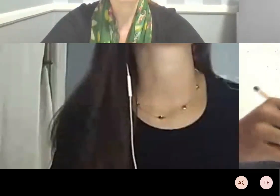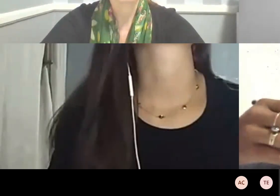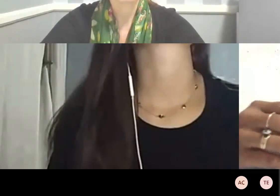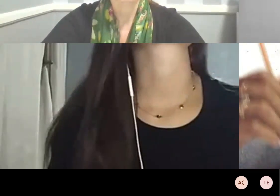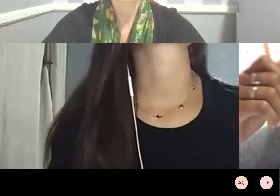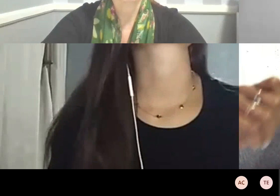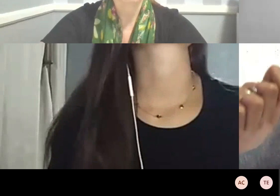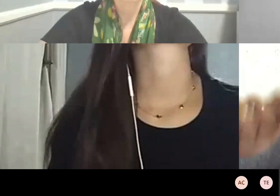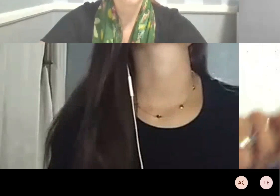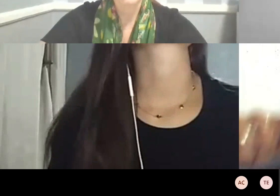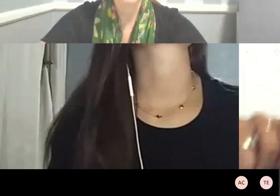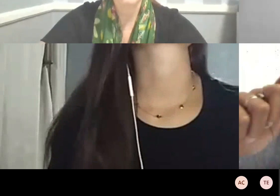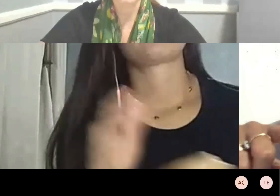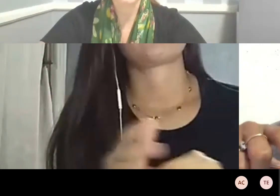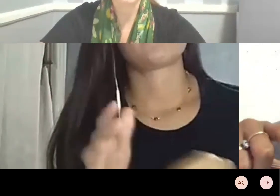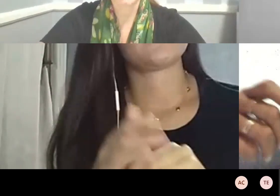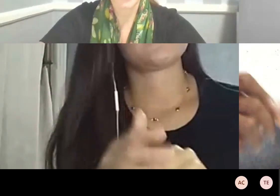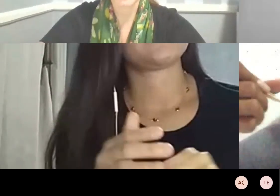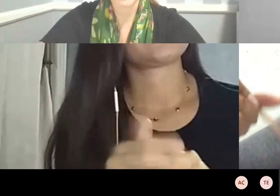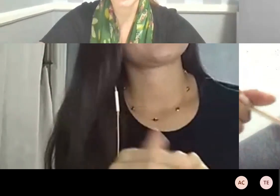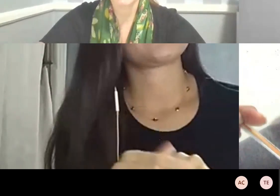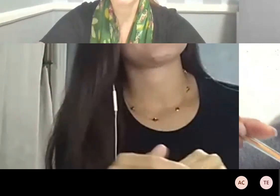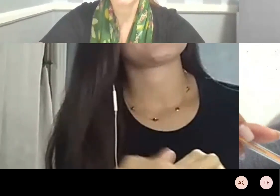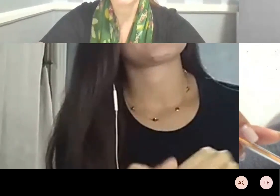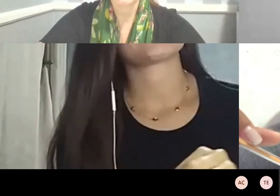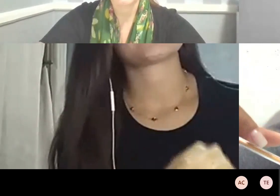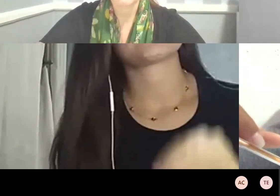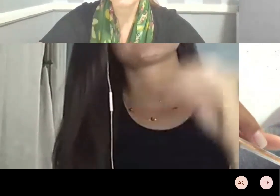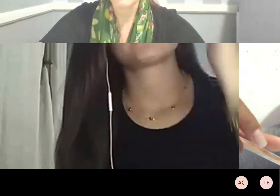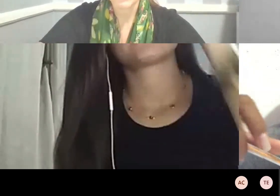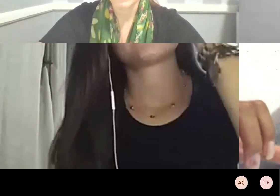Não. Fala, gente. Deixa eu olhar no chat aqui